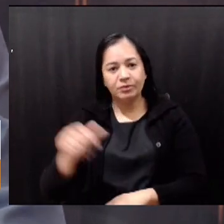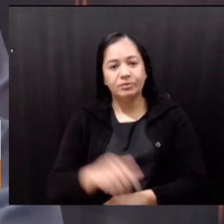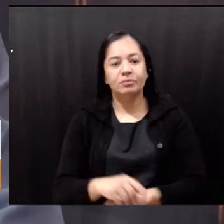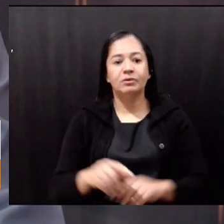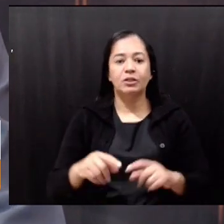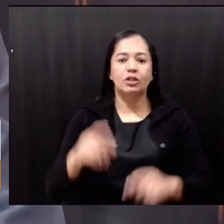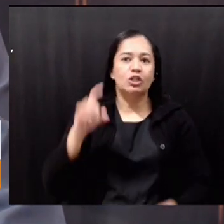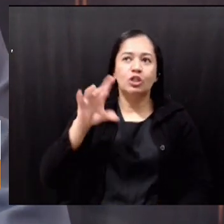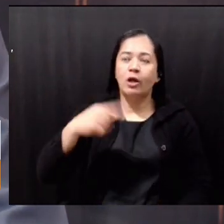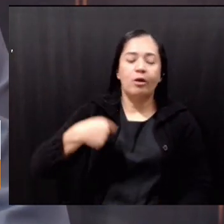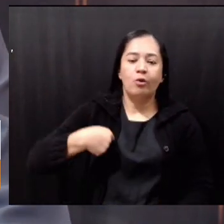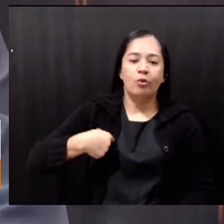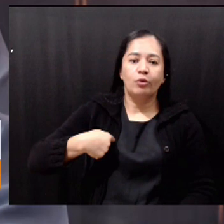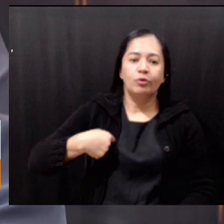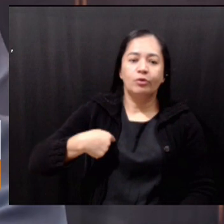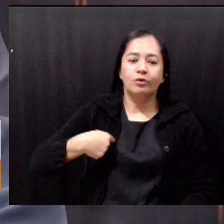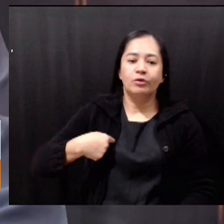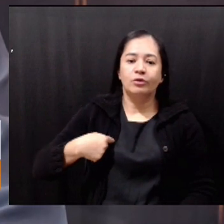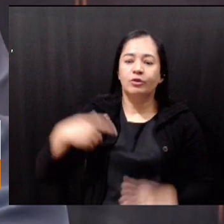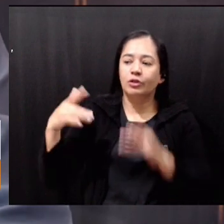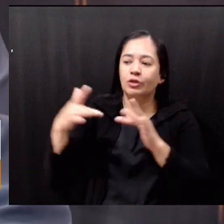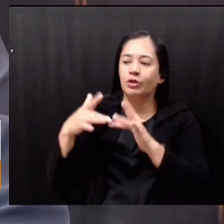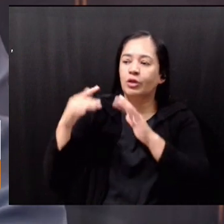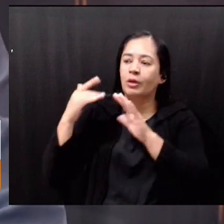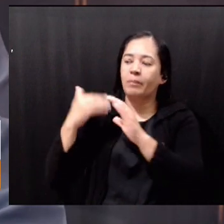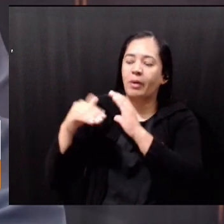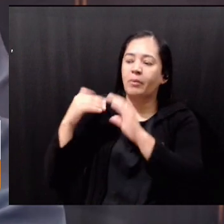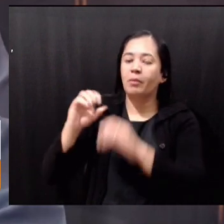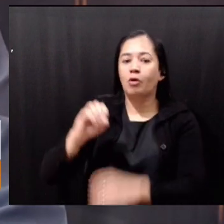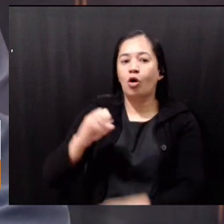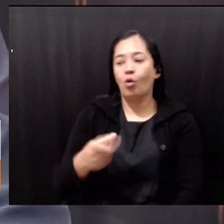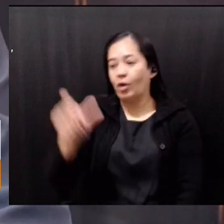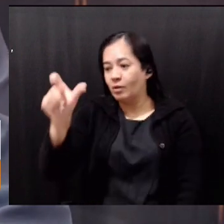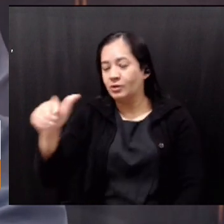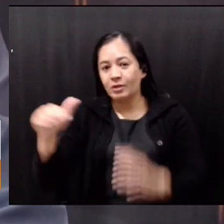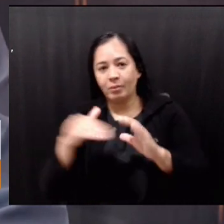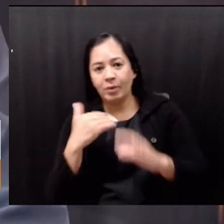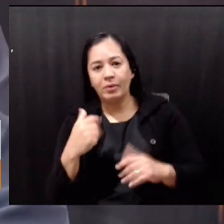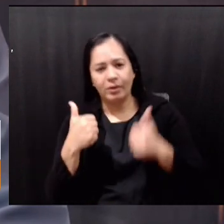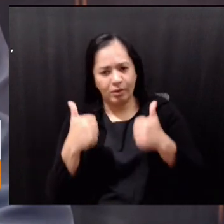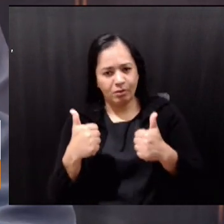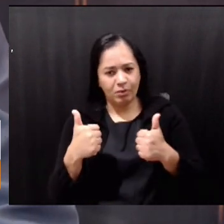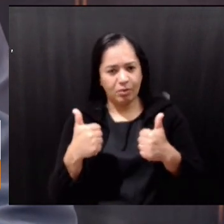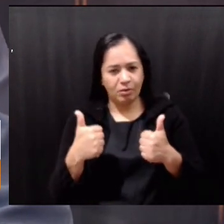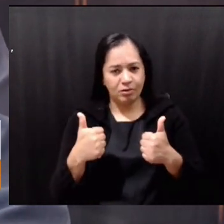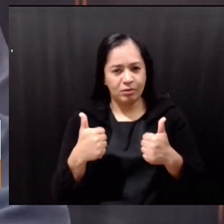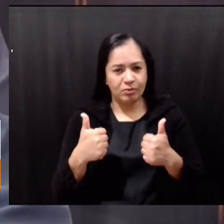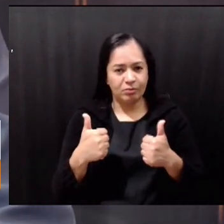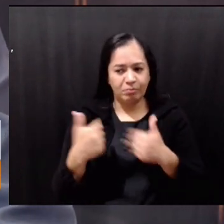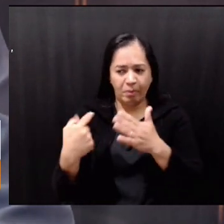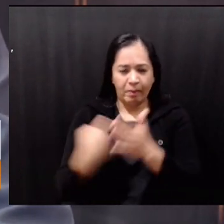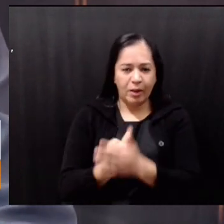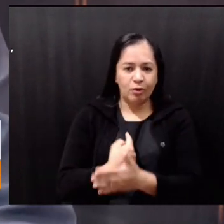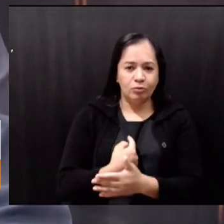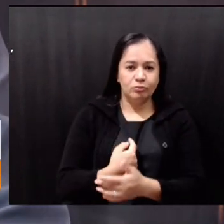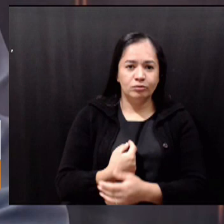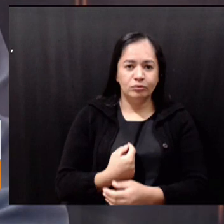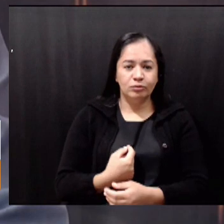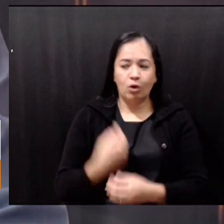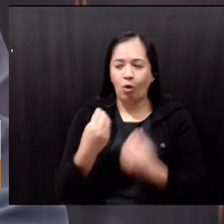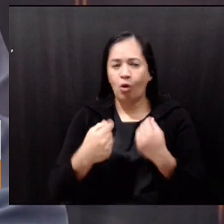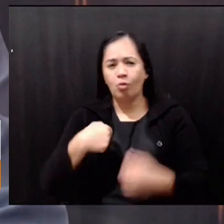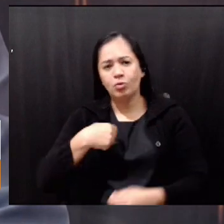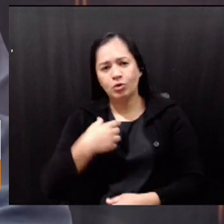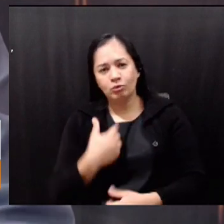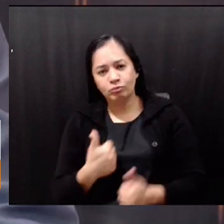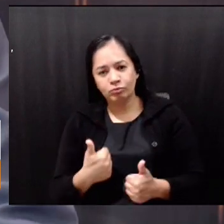Só eu que estou entrando em contato ou a outra pessoa também vem perguntar para mim, sobre mim, né, vem conversar, vem dar